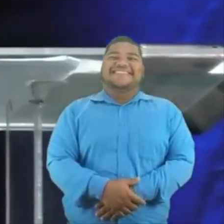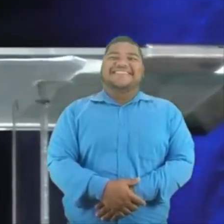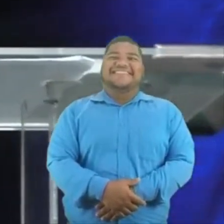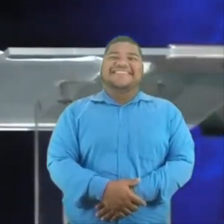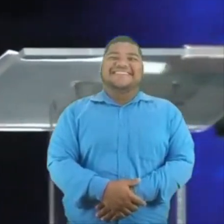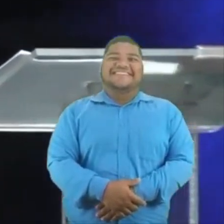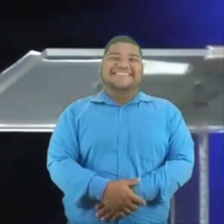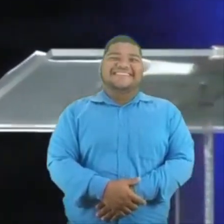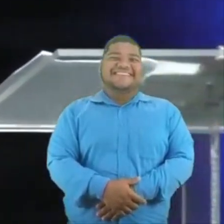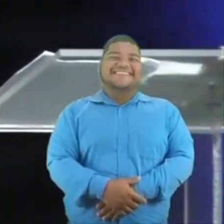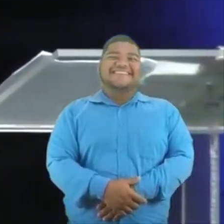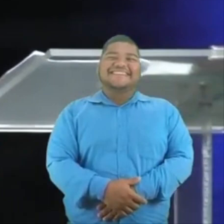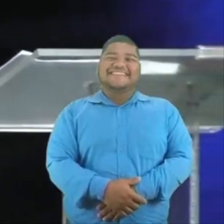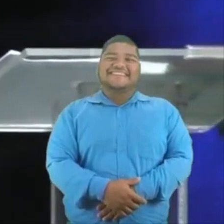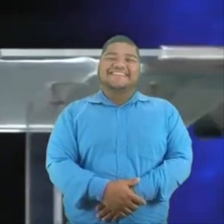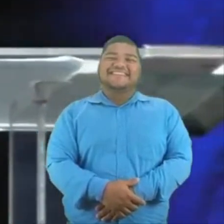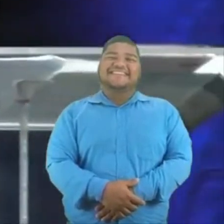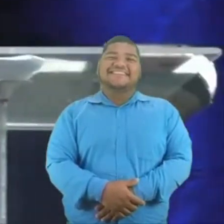Essa é a sacada.